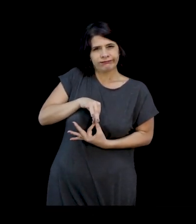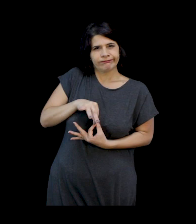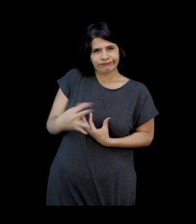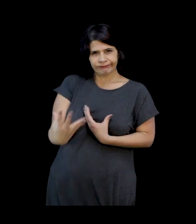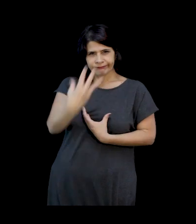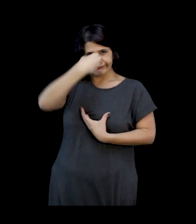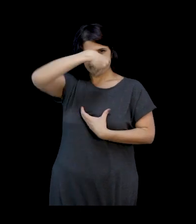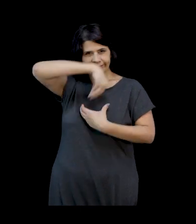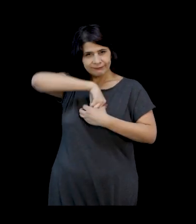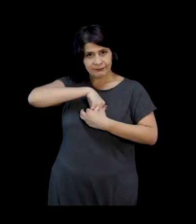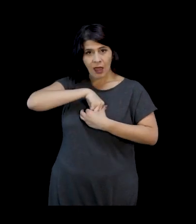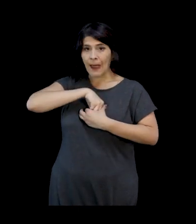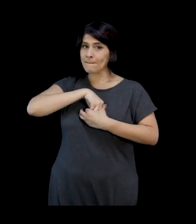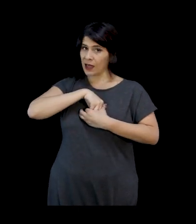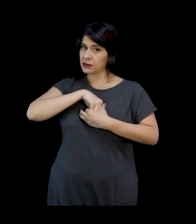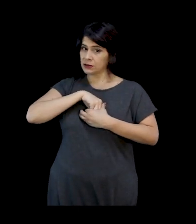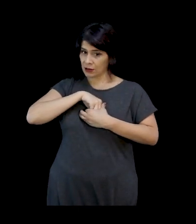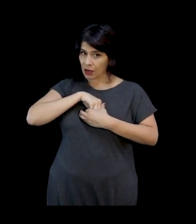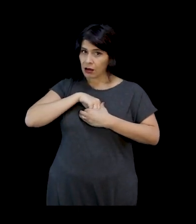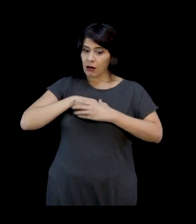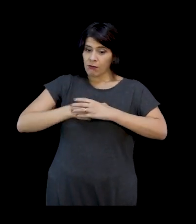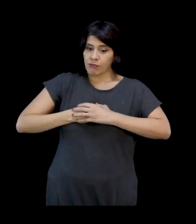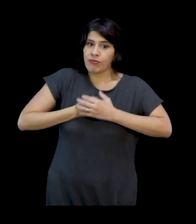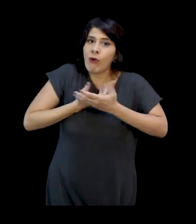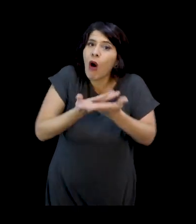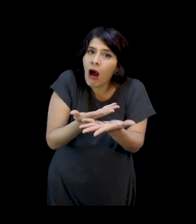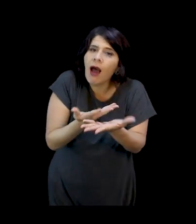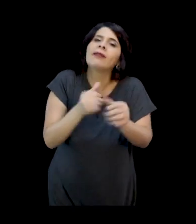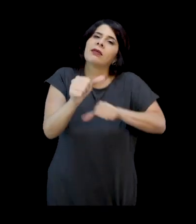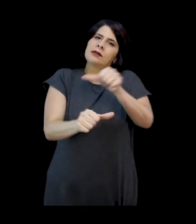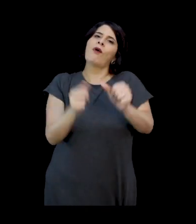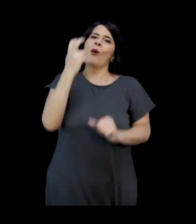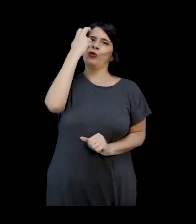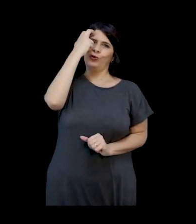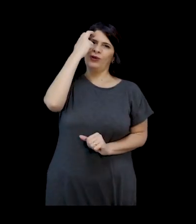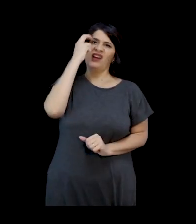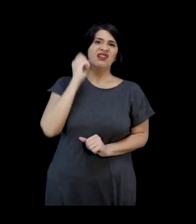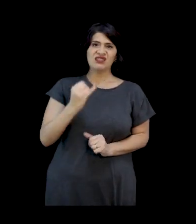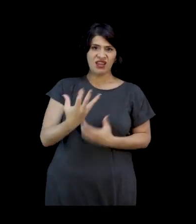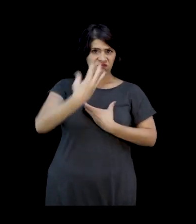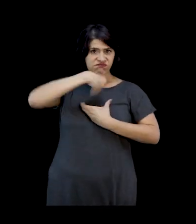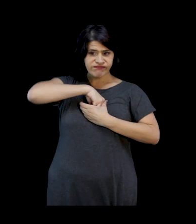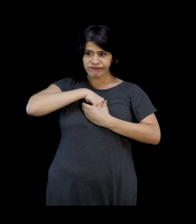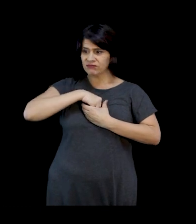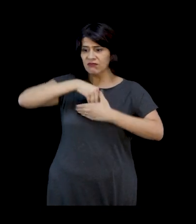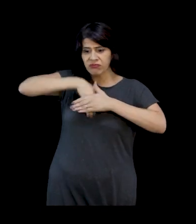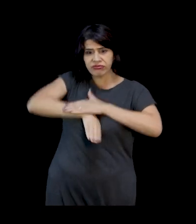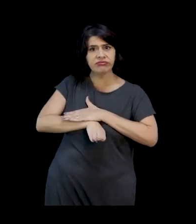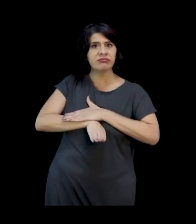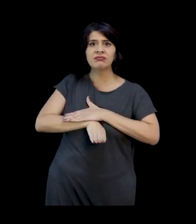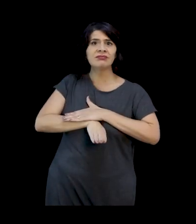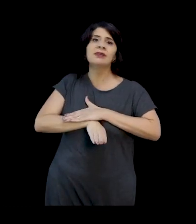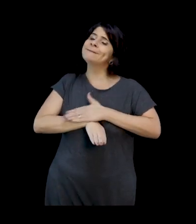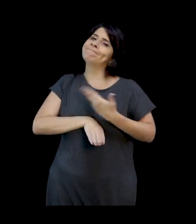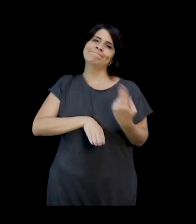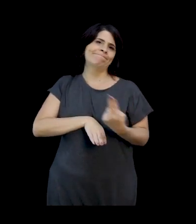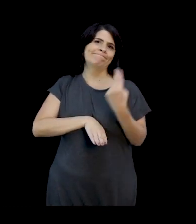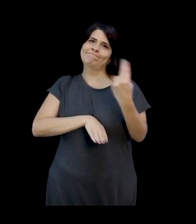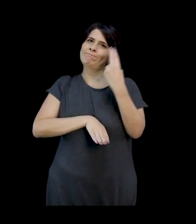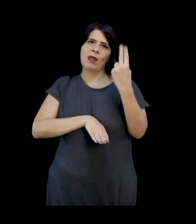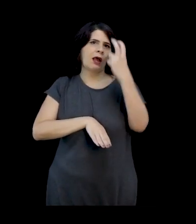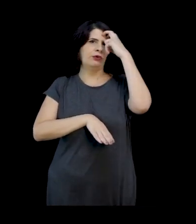interior, mas aquilo só se transforma em cultura a partir do momento que é compartilhado socialmente por outros sujeitos, numa